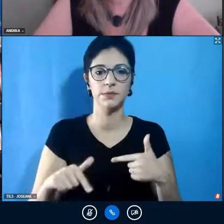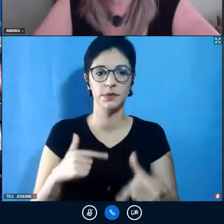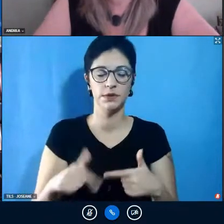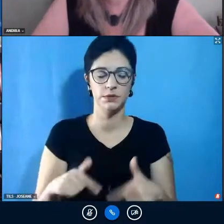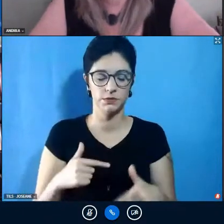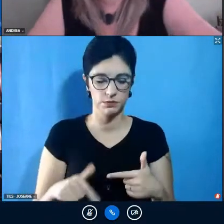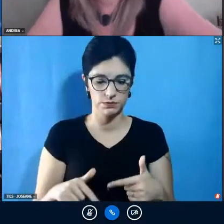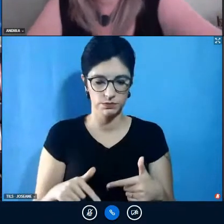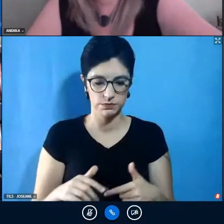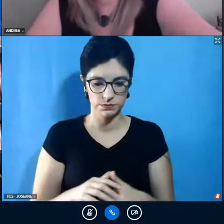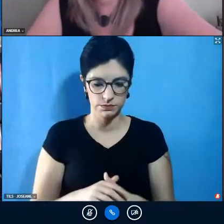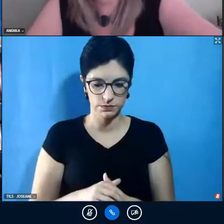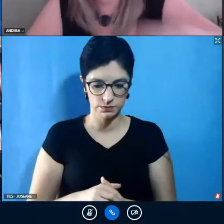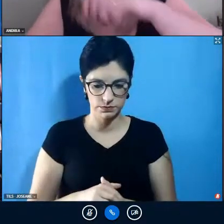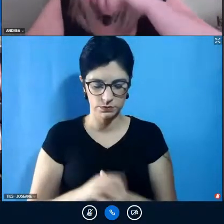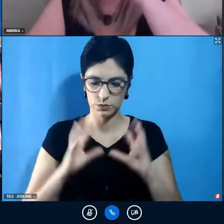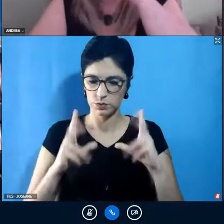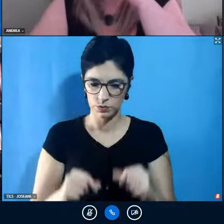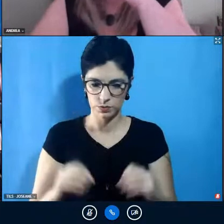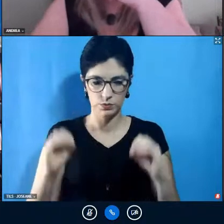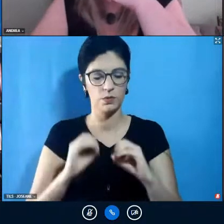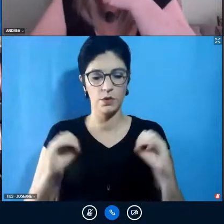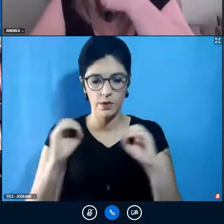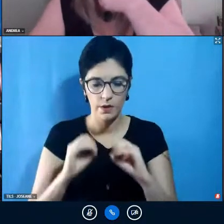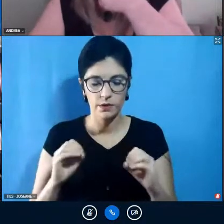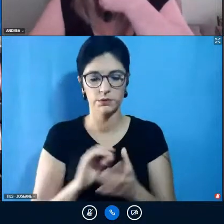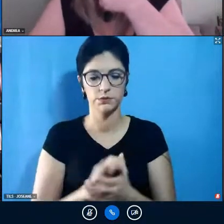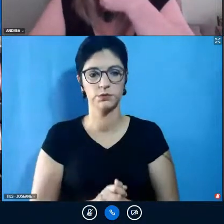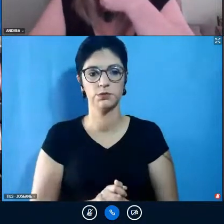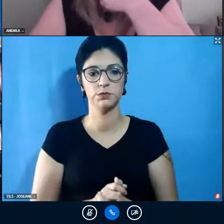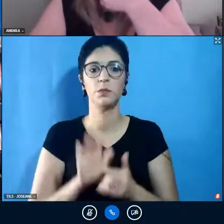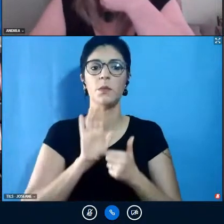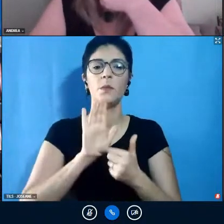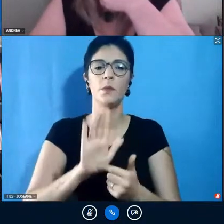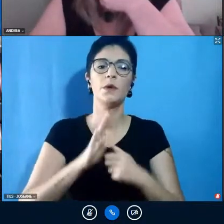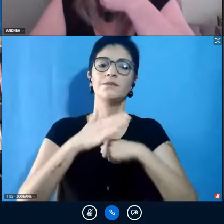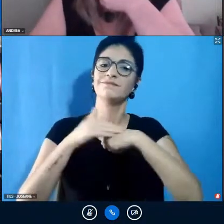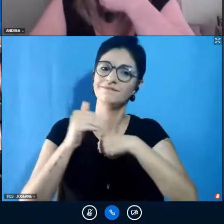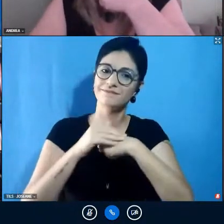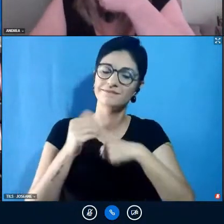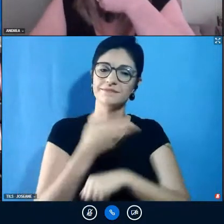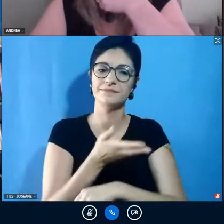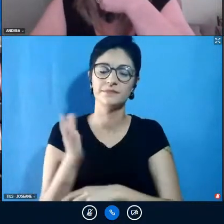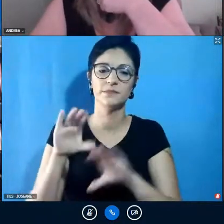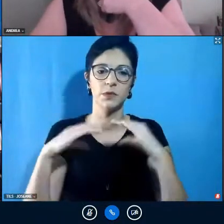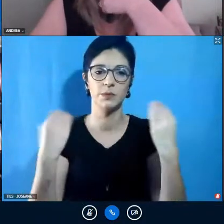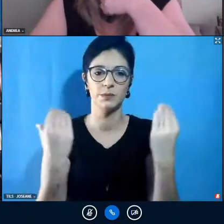todos excelentes, né? Mostro muito o carinho, né, com a comunidade,